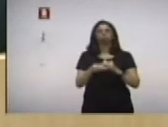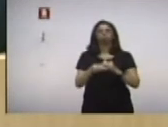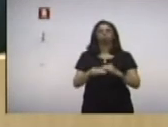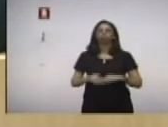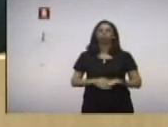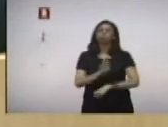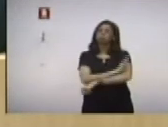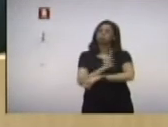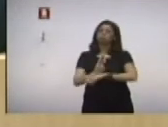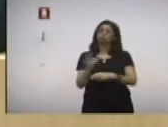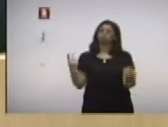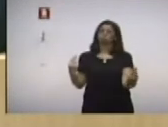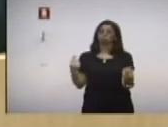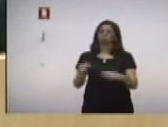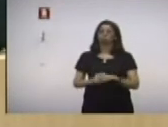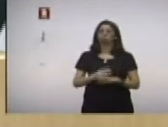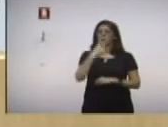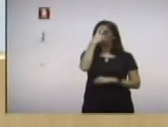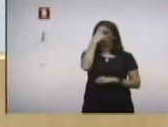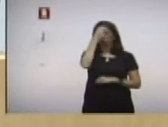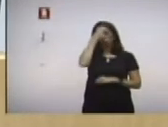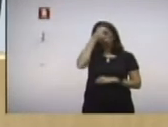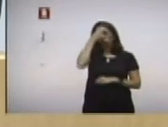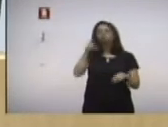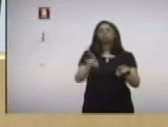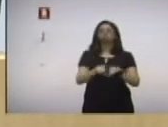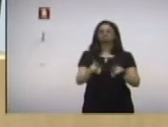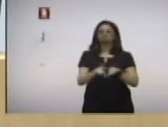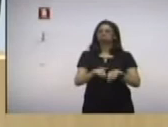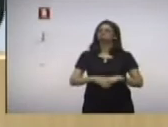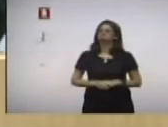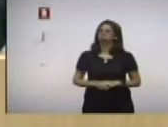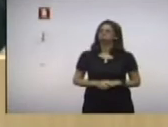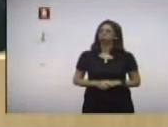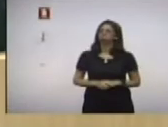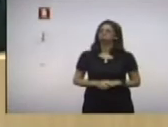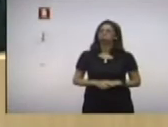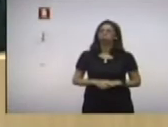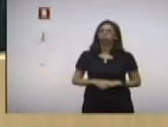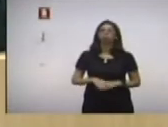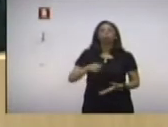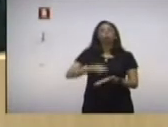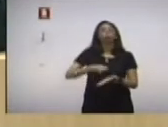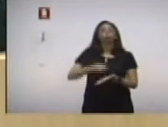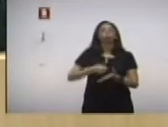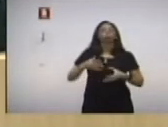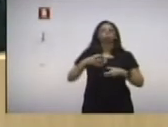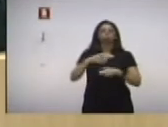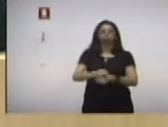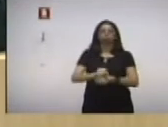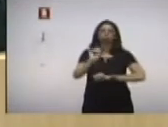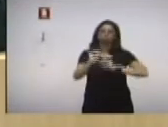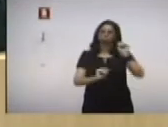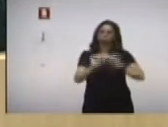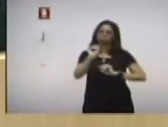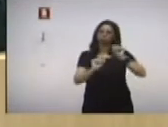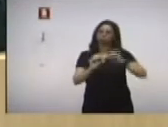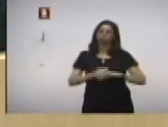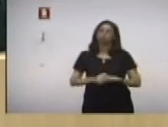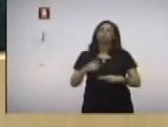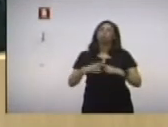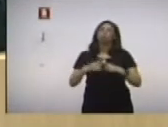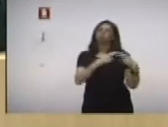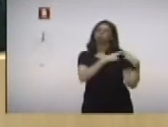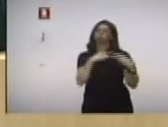ação no bairro Betel a desde ursinho nesses pontos que ele citou continuar cobrando a Sabesp Essa vai ser a nossa